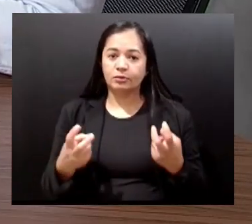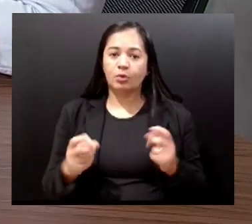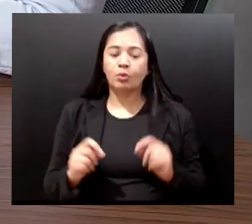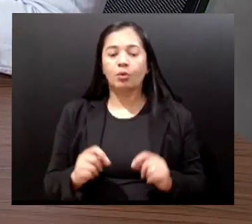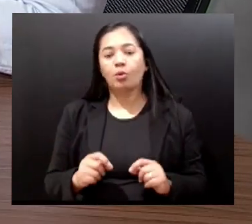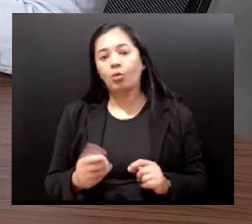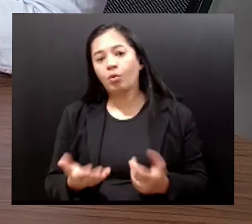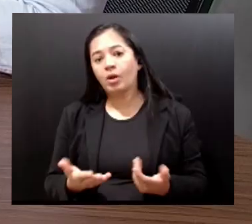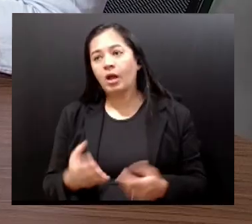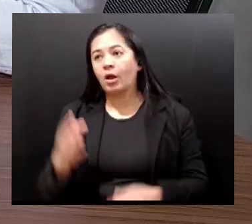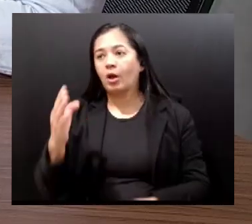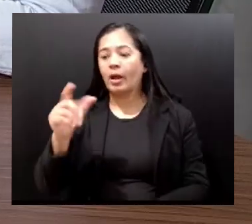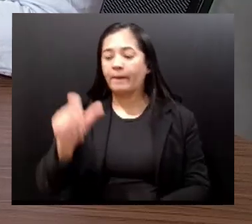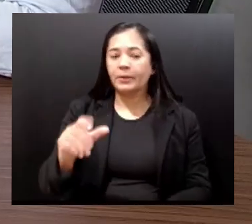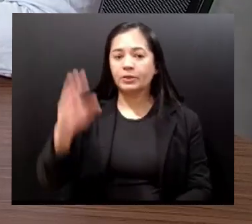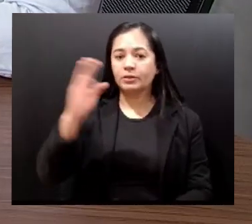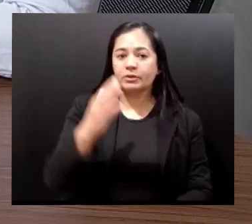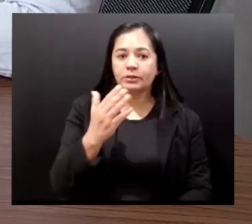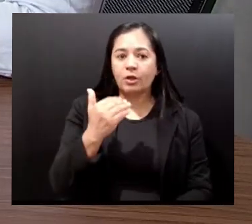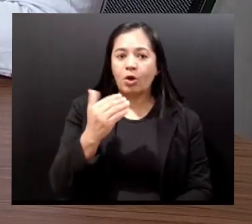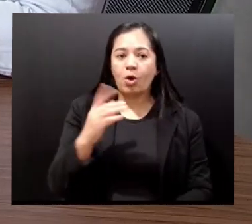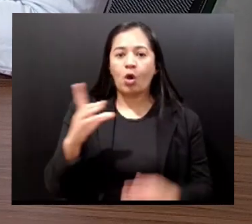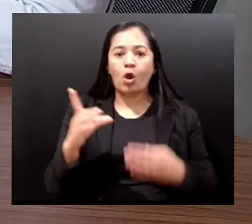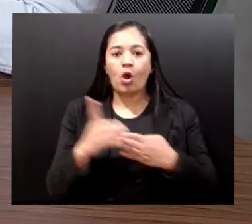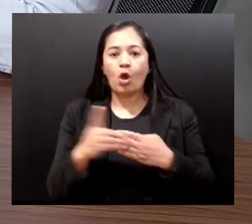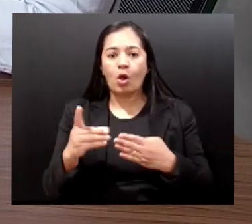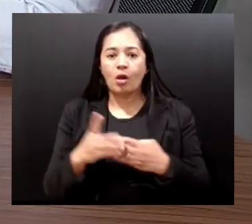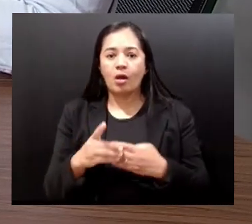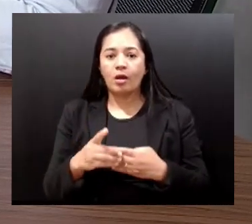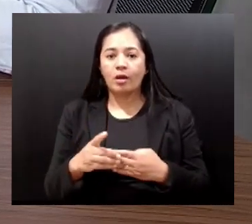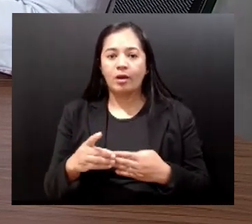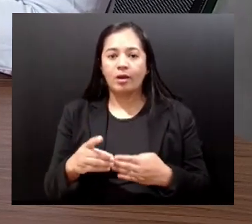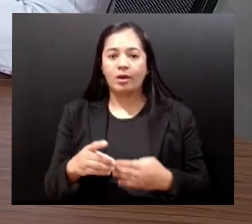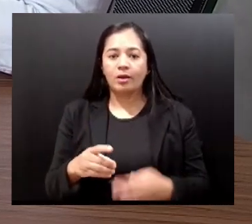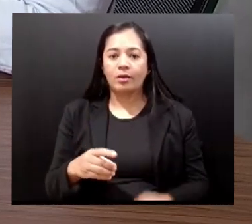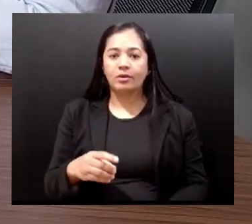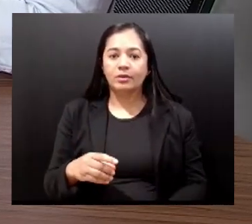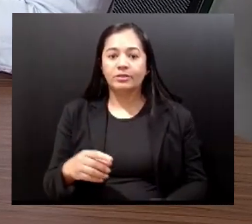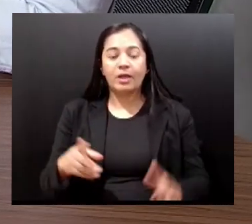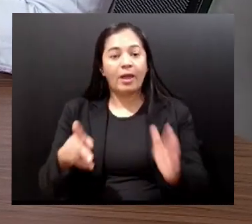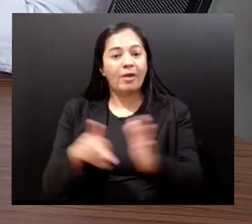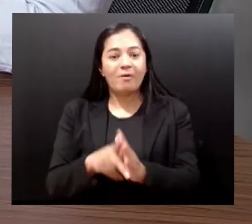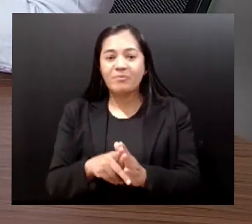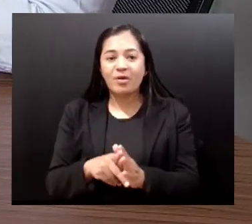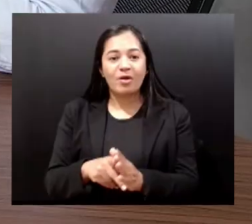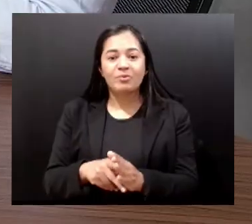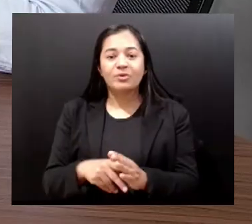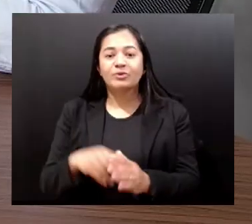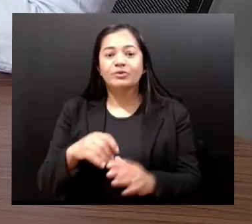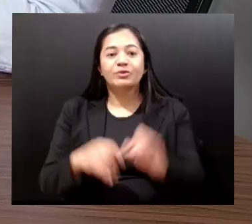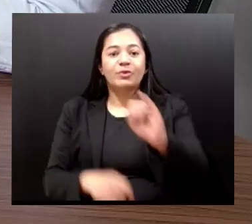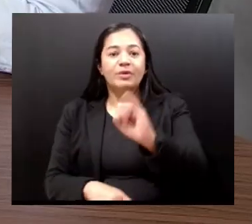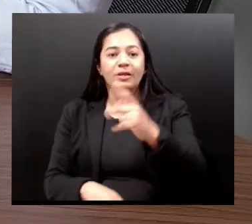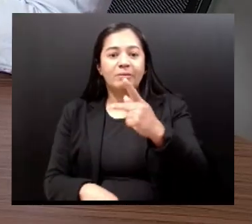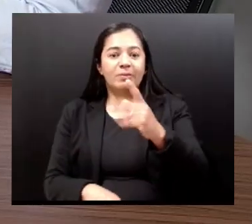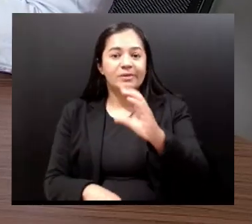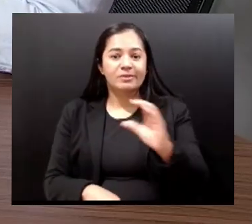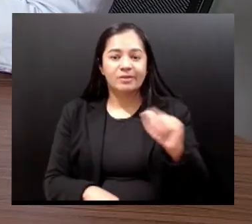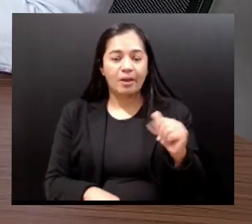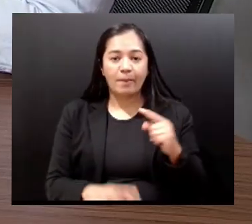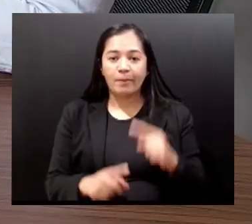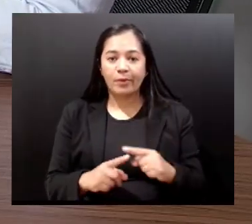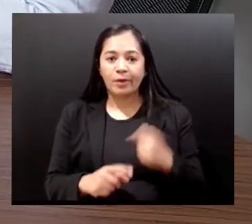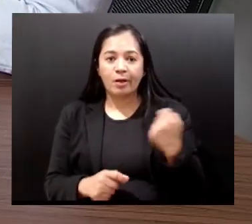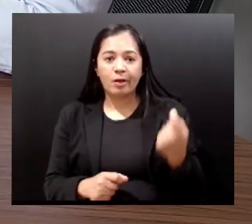come dólar, não consome dólar. O dólar é um componente importante do IPCA, porque muitas coisas que a gente consome